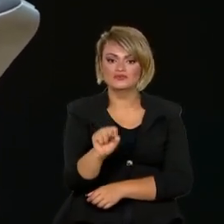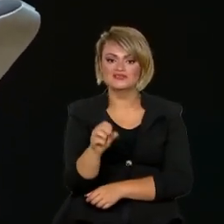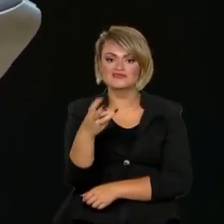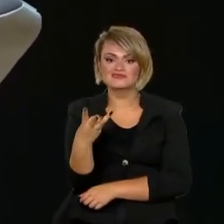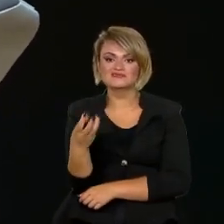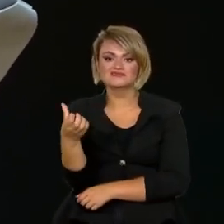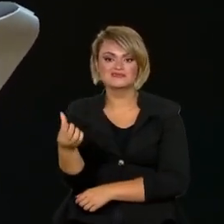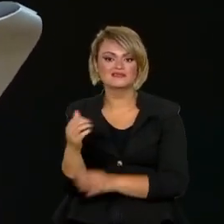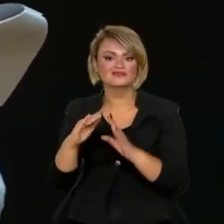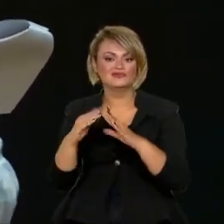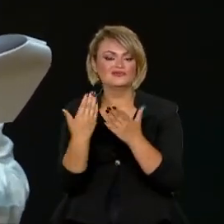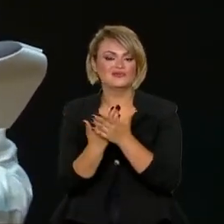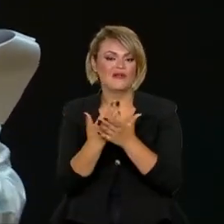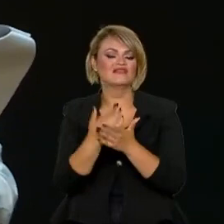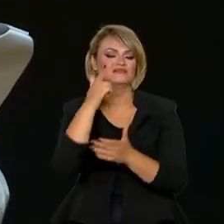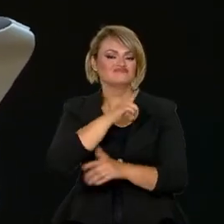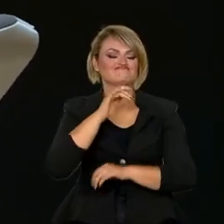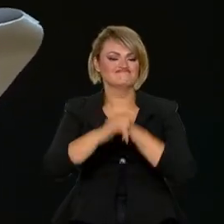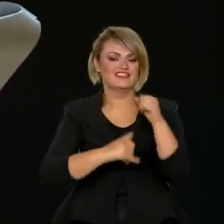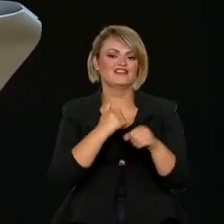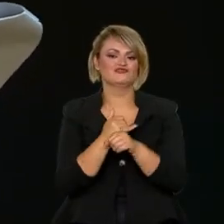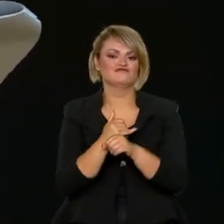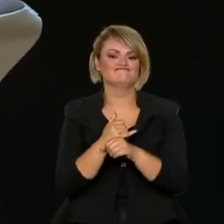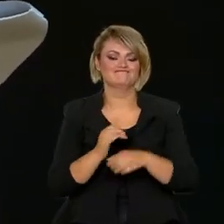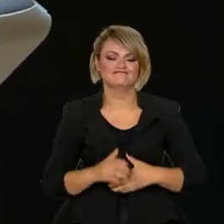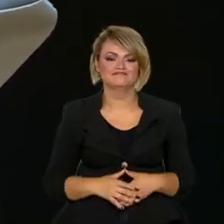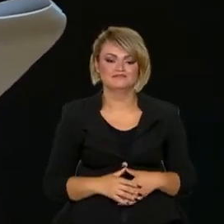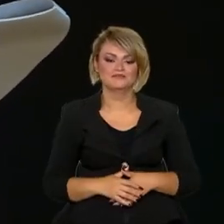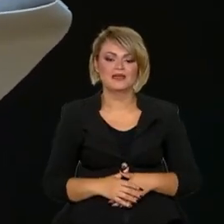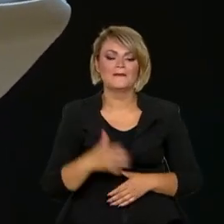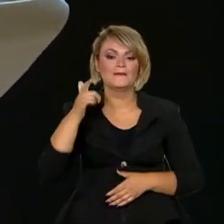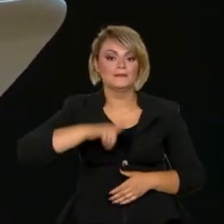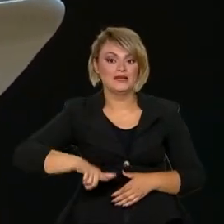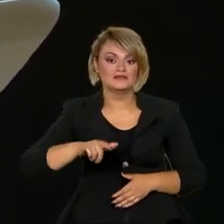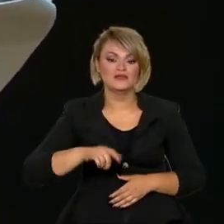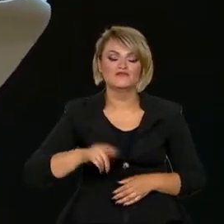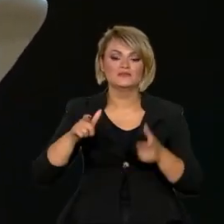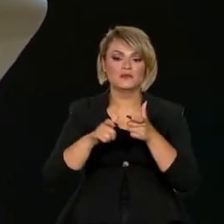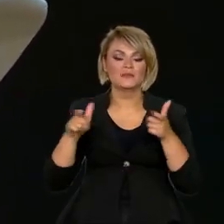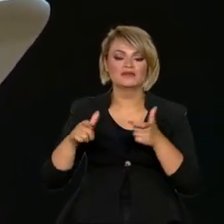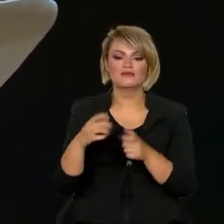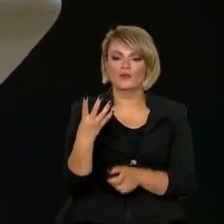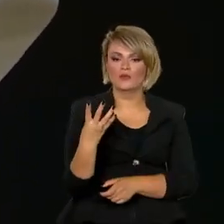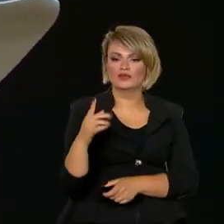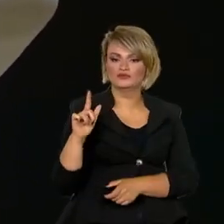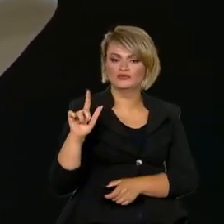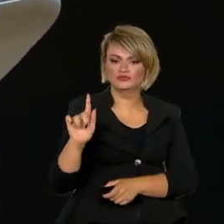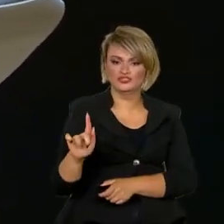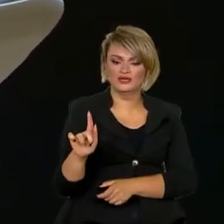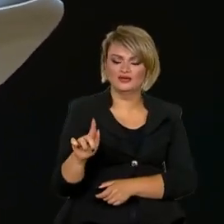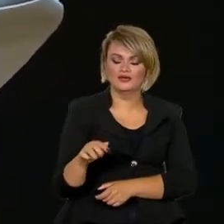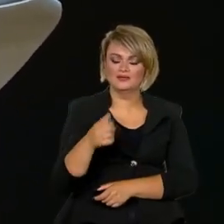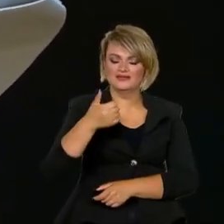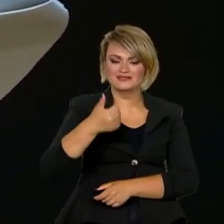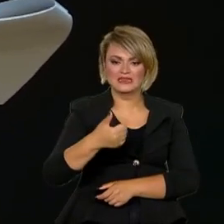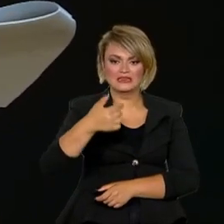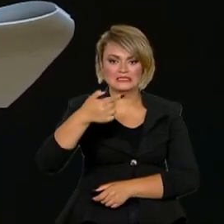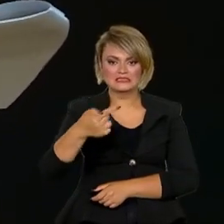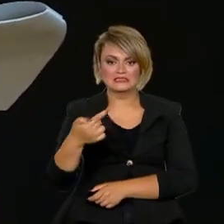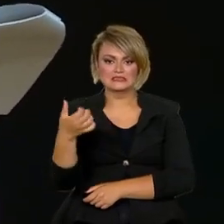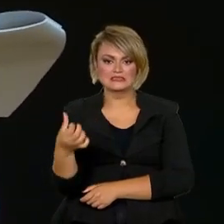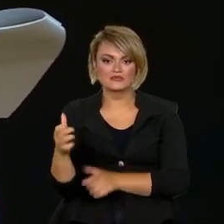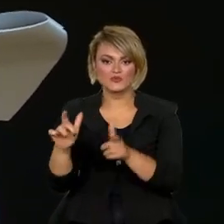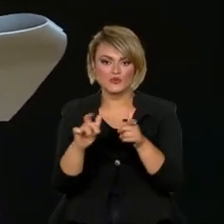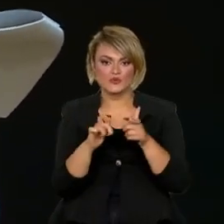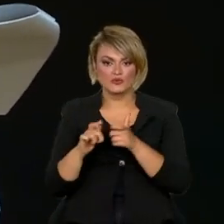3.836 escolas com internet em todo o estado. Além disso, expandiremos o 4G para 176